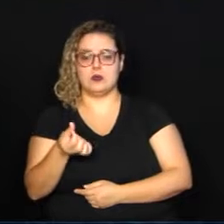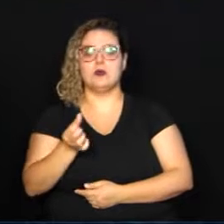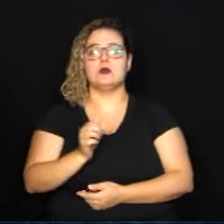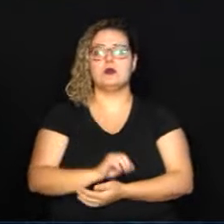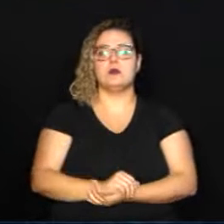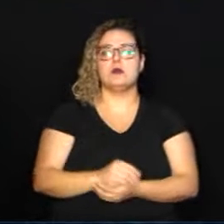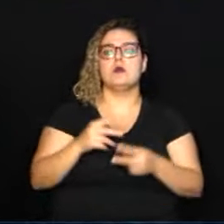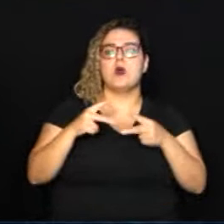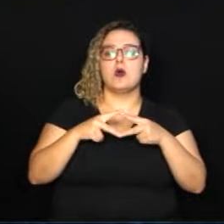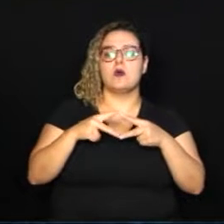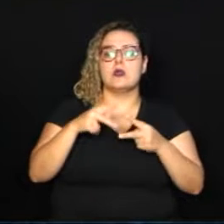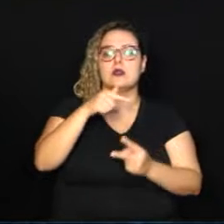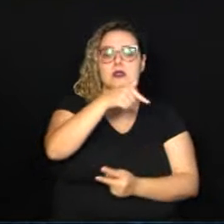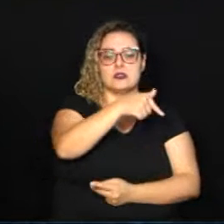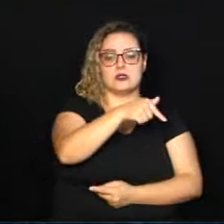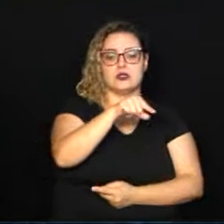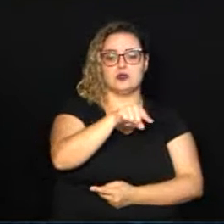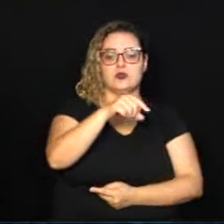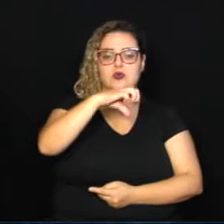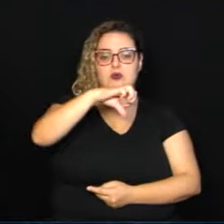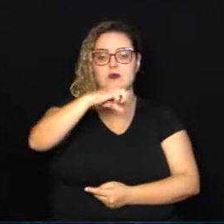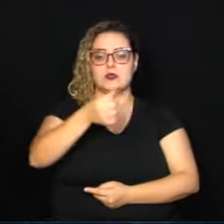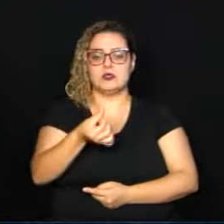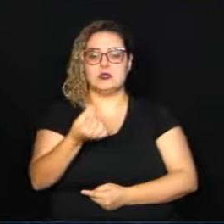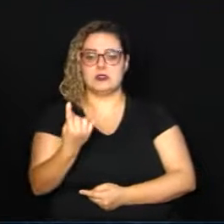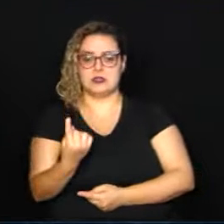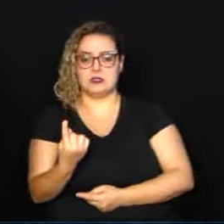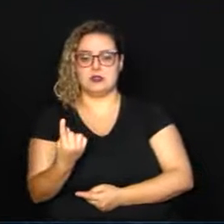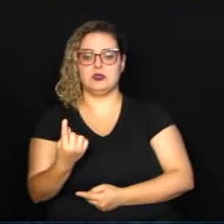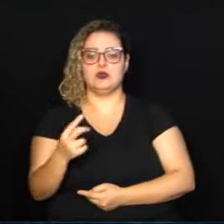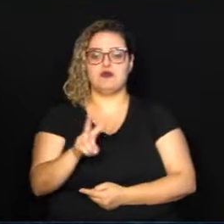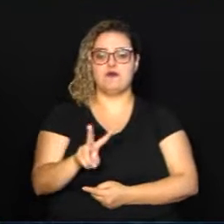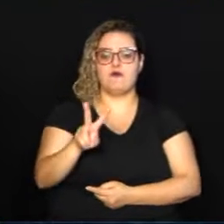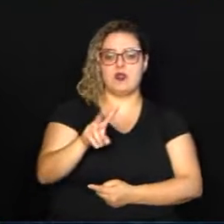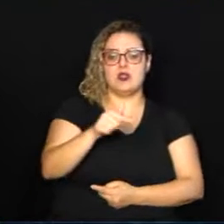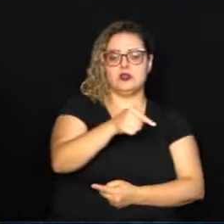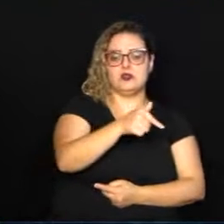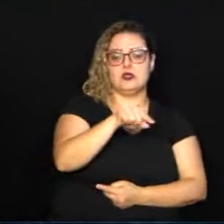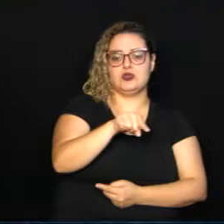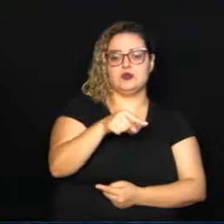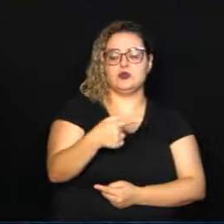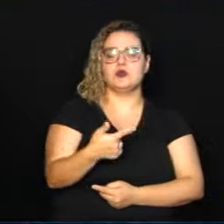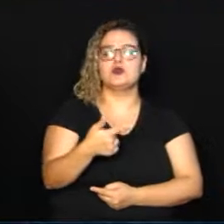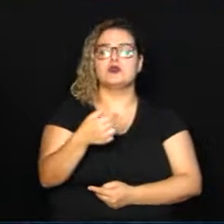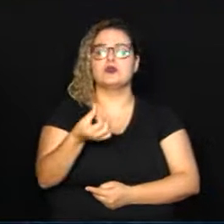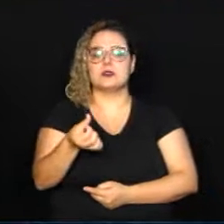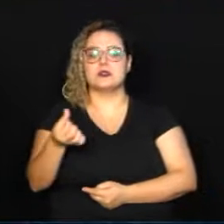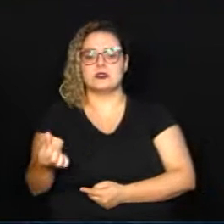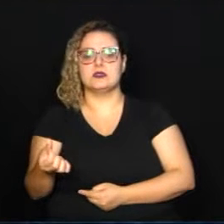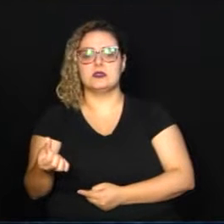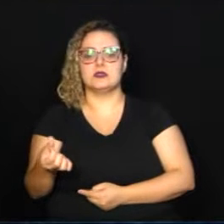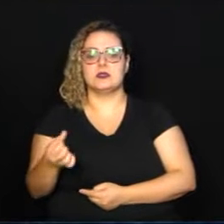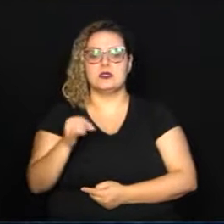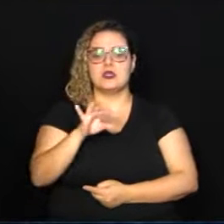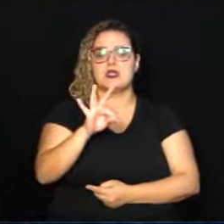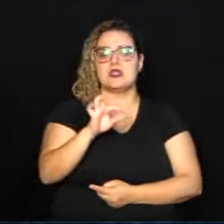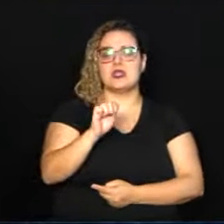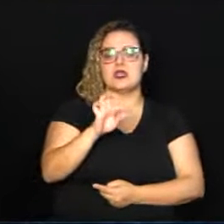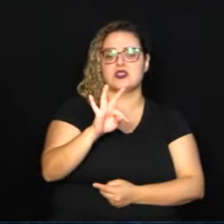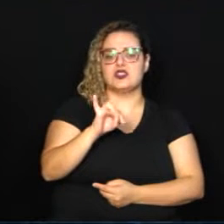9.336, Paulínia 7.961, Valinhos 7.266,